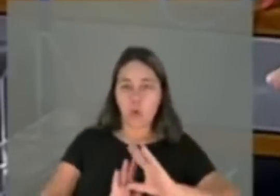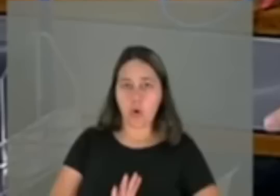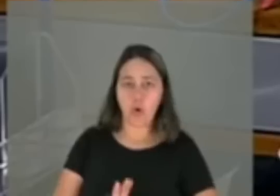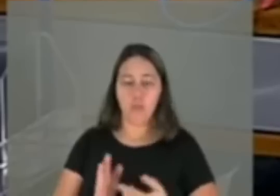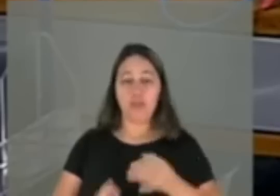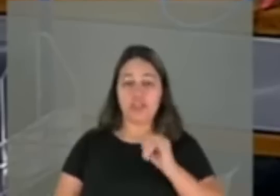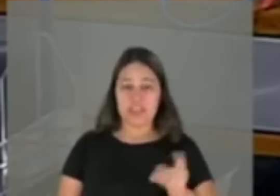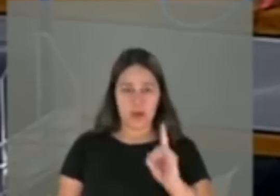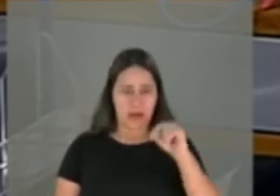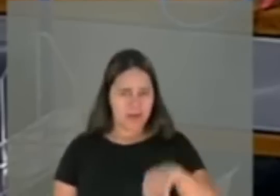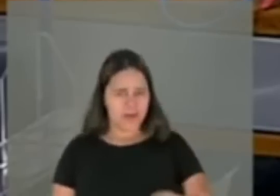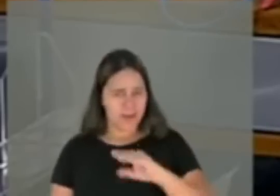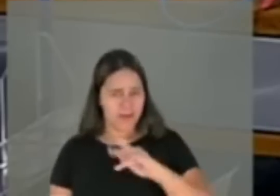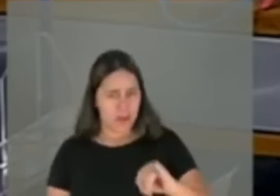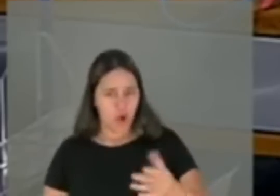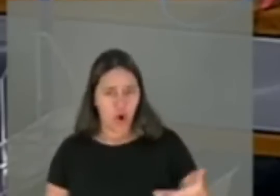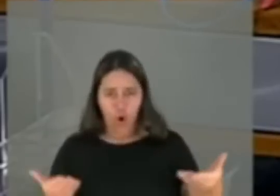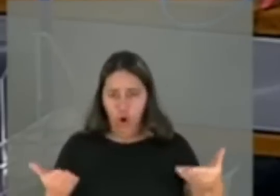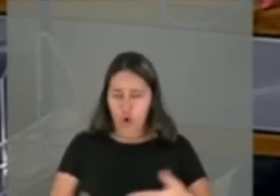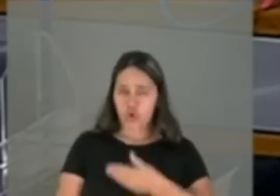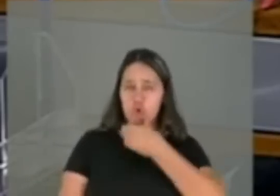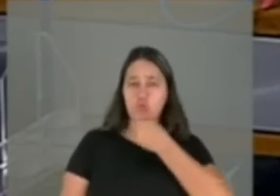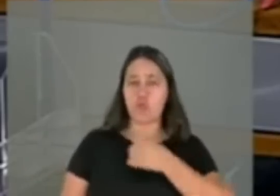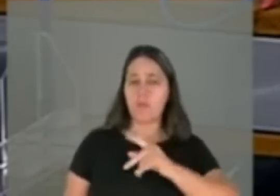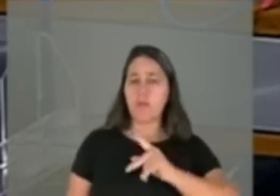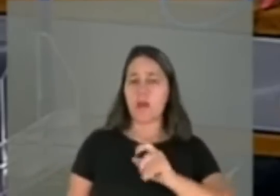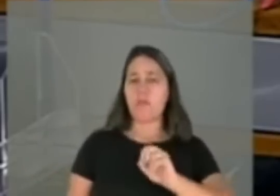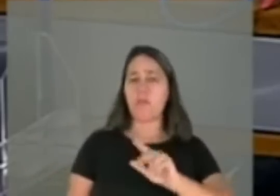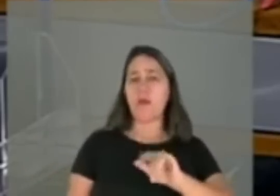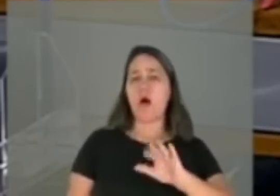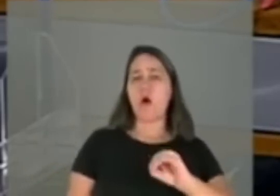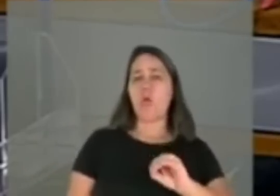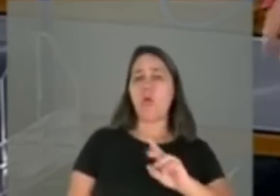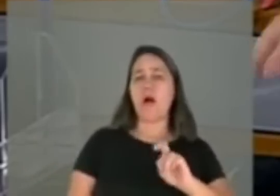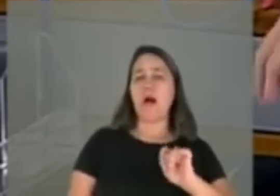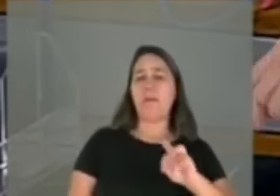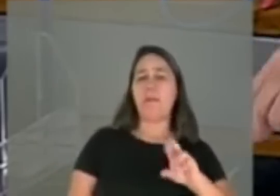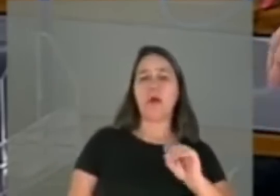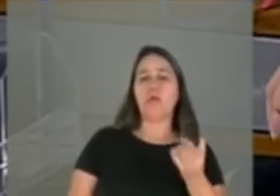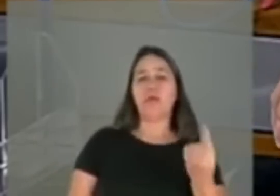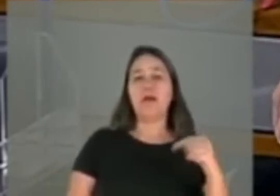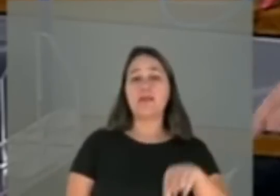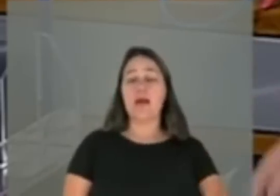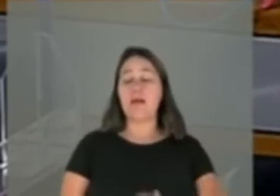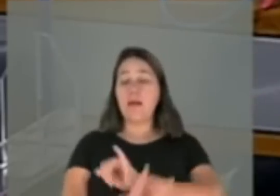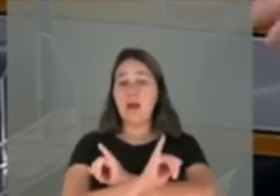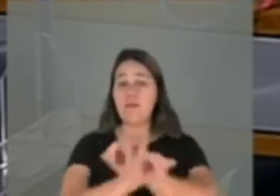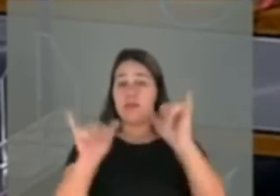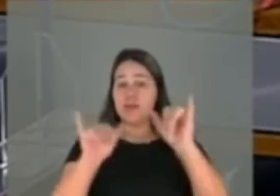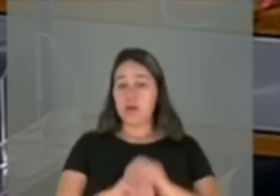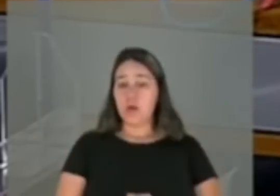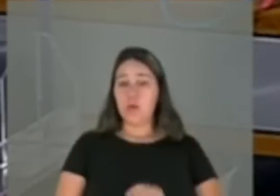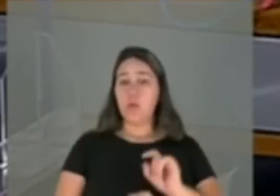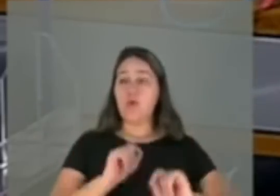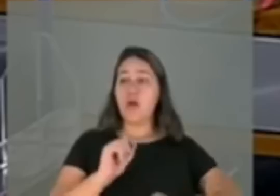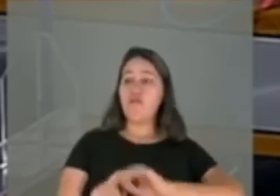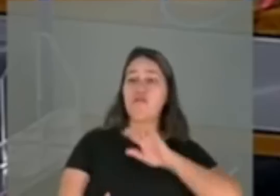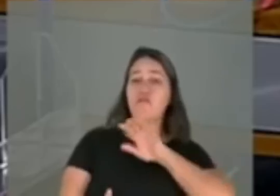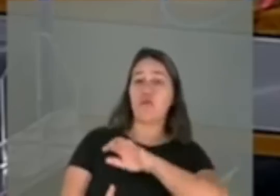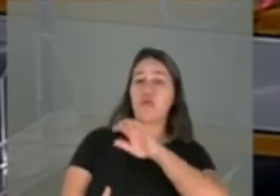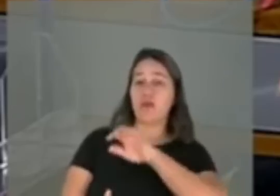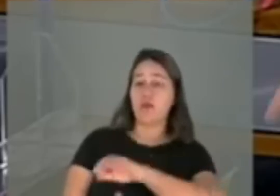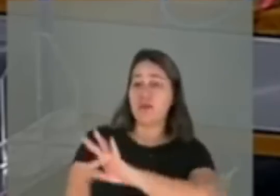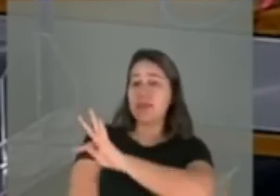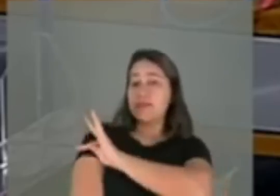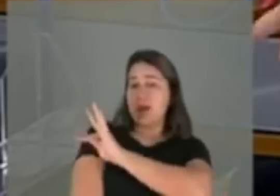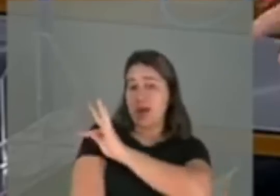parlamentar de inquérito hoje o Dr Paulo Roberto Rabelo não estaria aqui anunciando a intervenção técnica da prevent